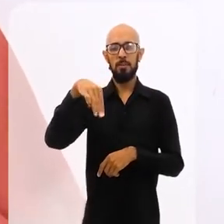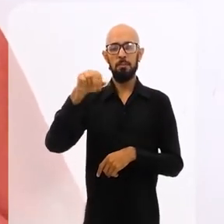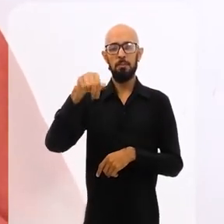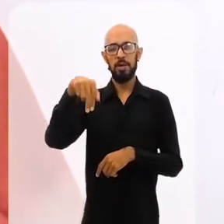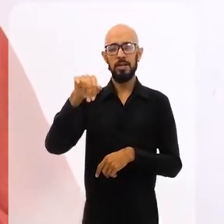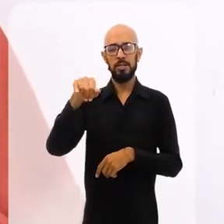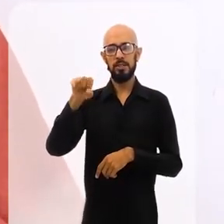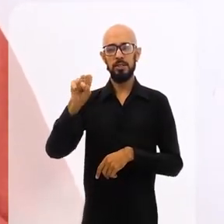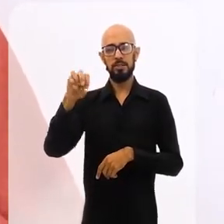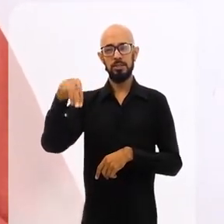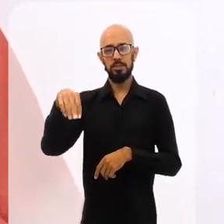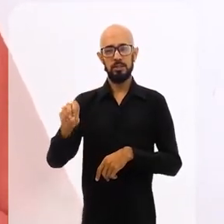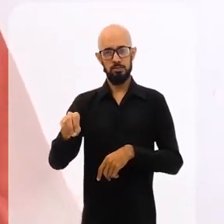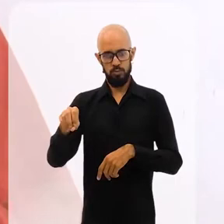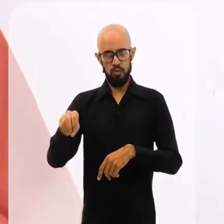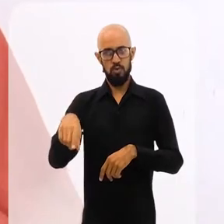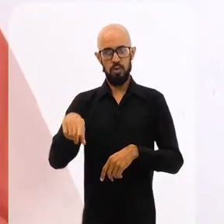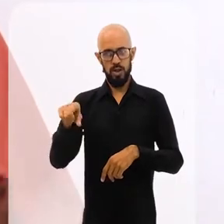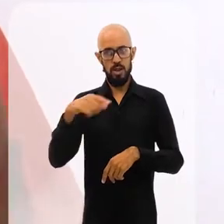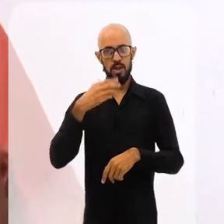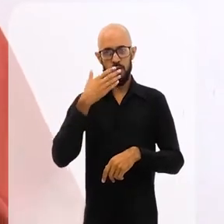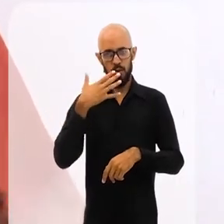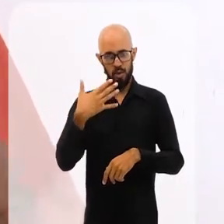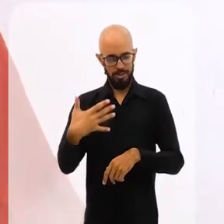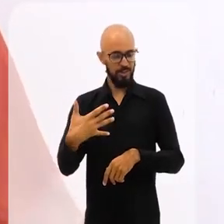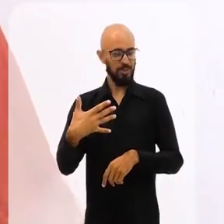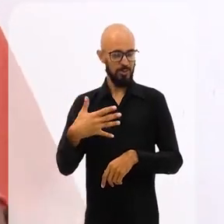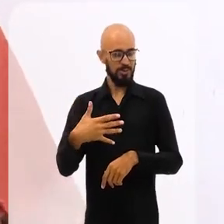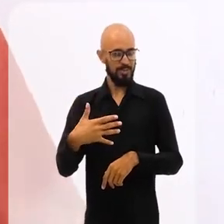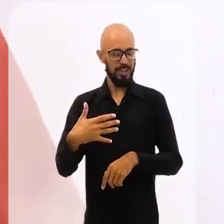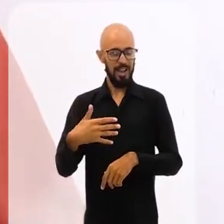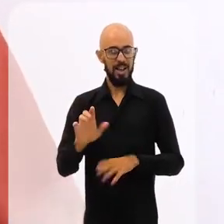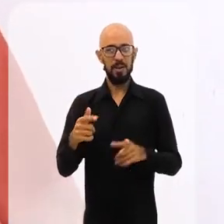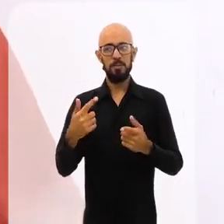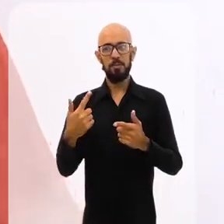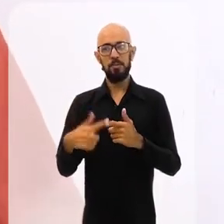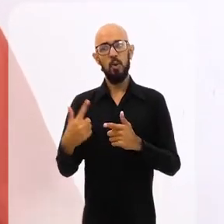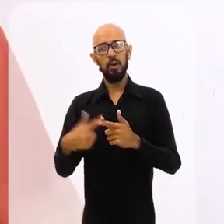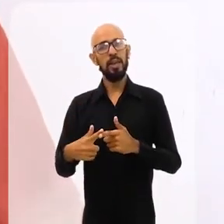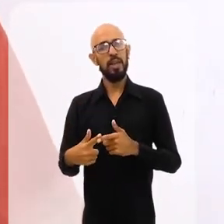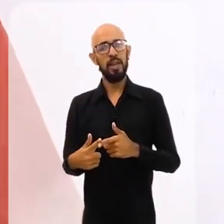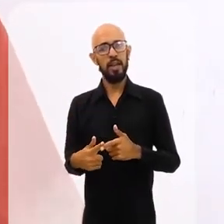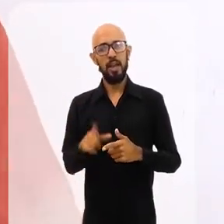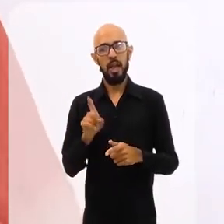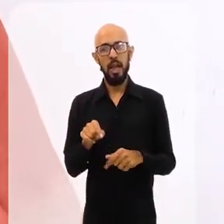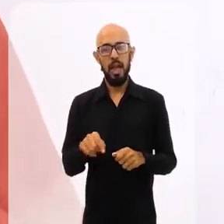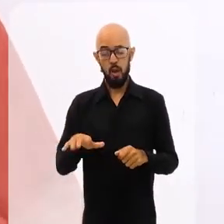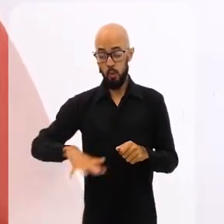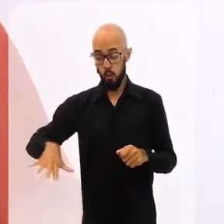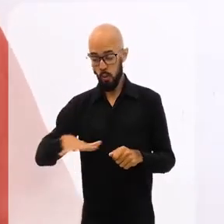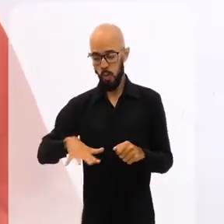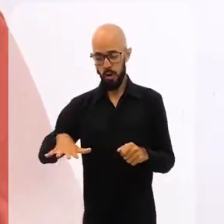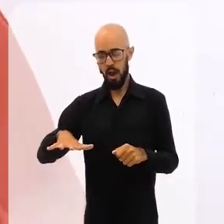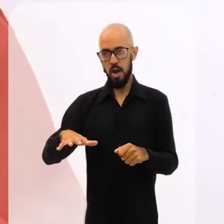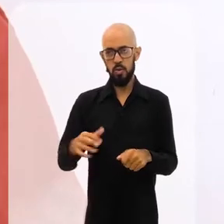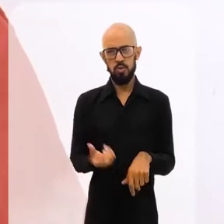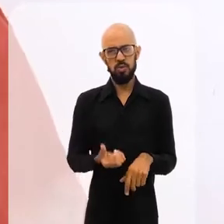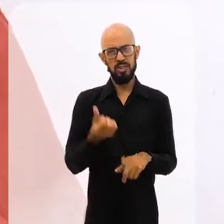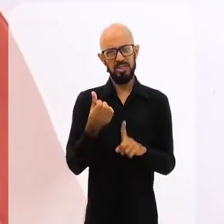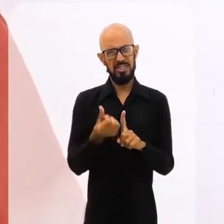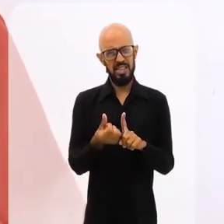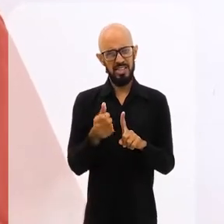budismo, até o bom, né? Se você vê o budismo bom, ele é todo esse colorido. Por que que é esse colorido? Porque é uma região que